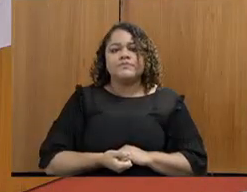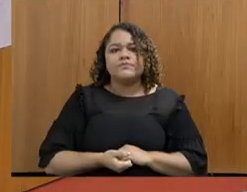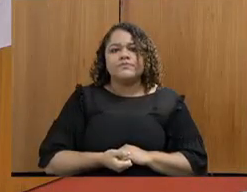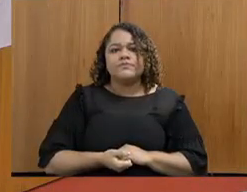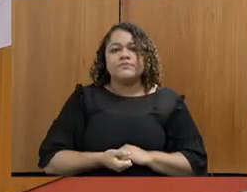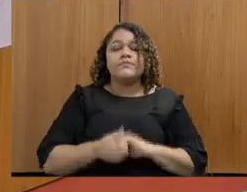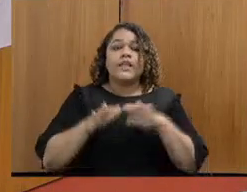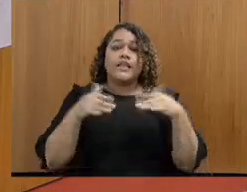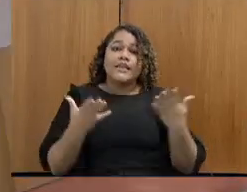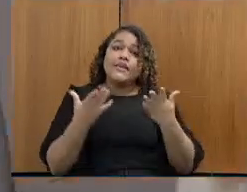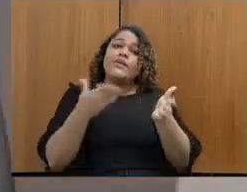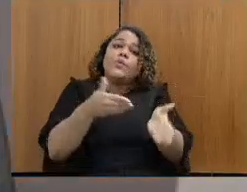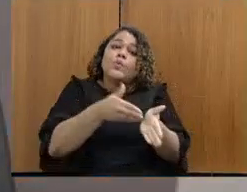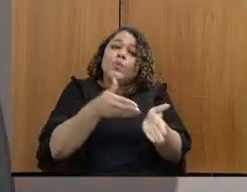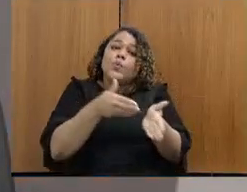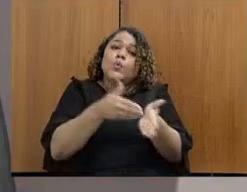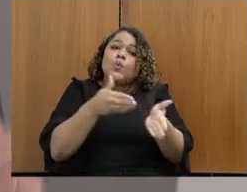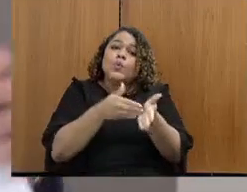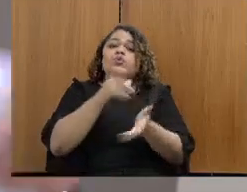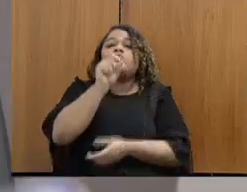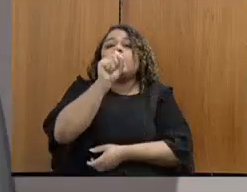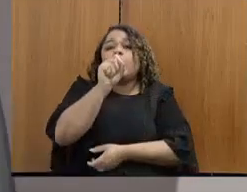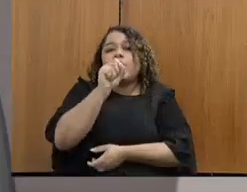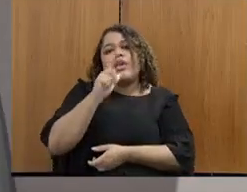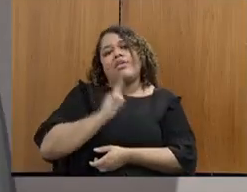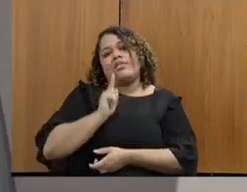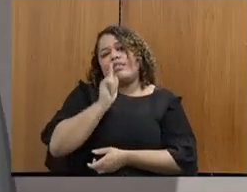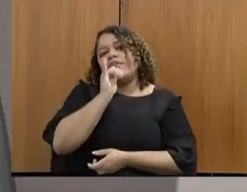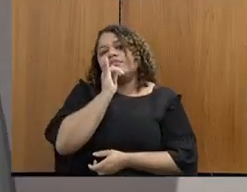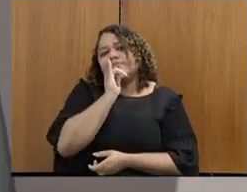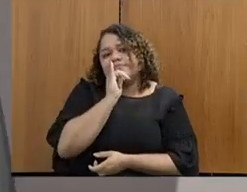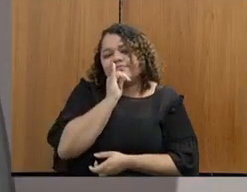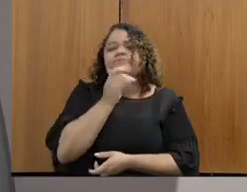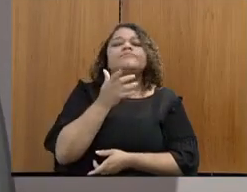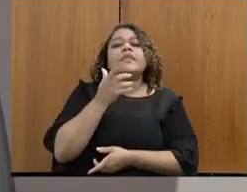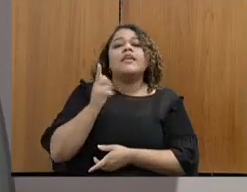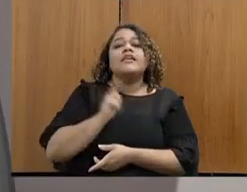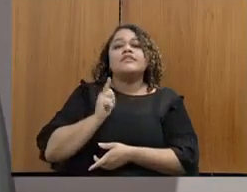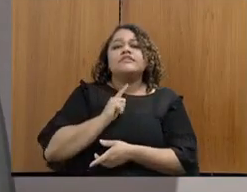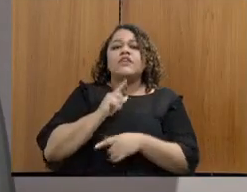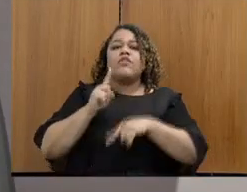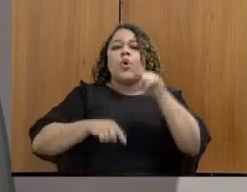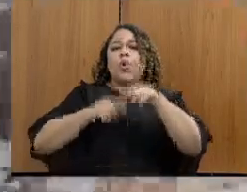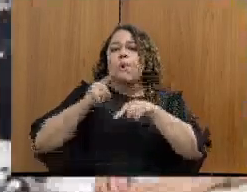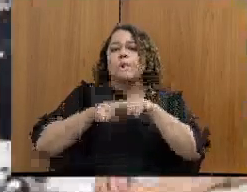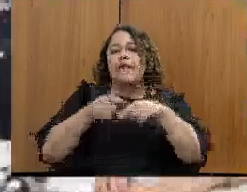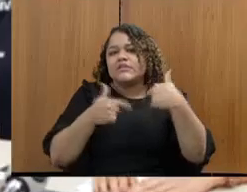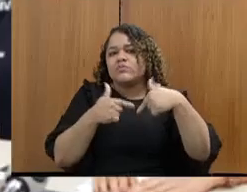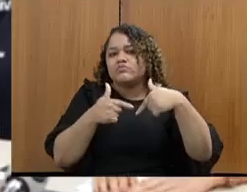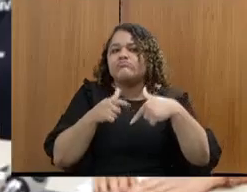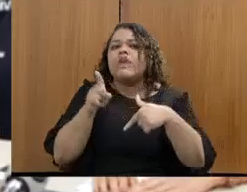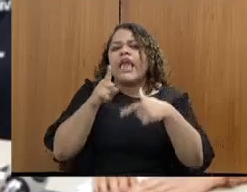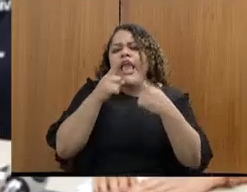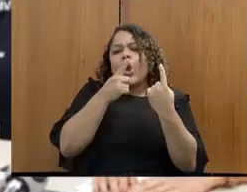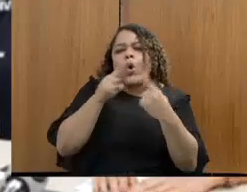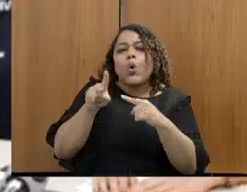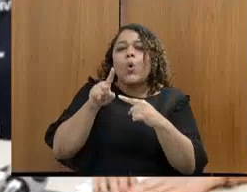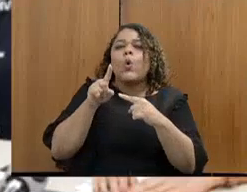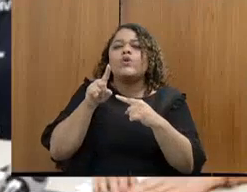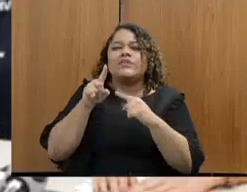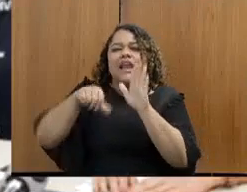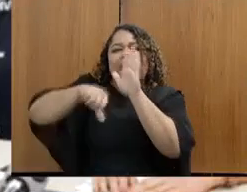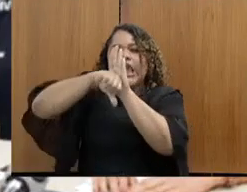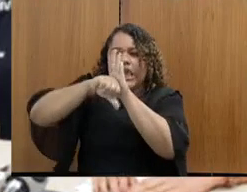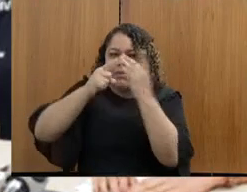e por fim a gente registra né título de exemplo operação átria de combate à crimes contra a mulher em que houve a prisão